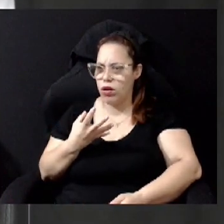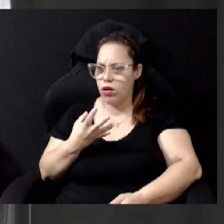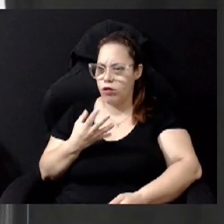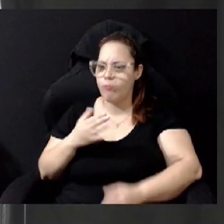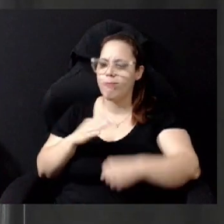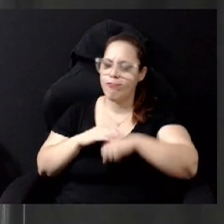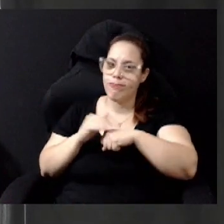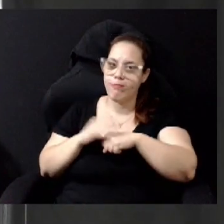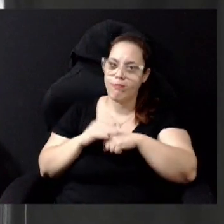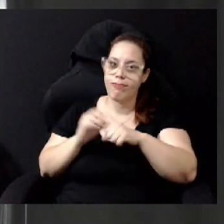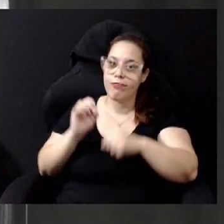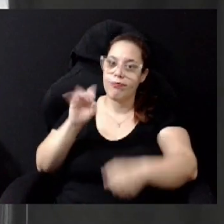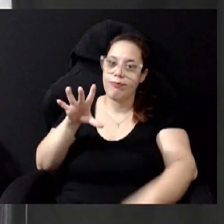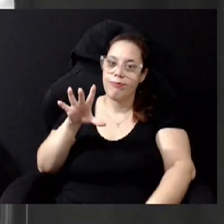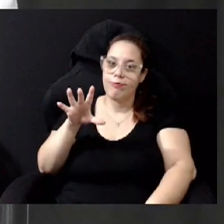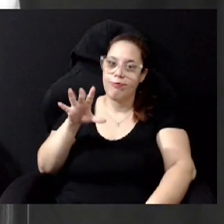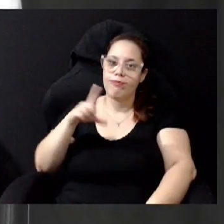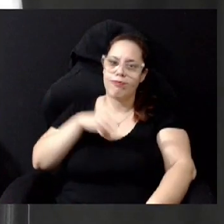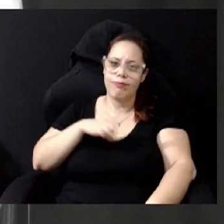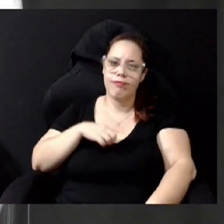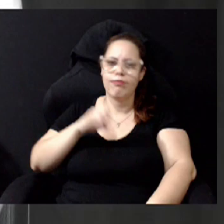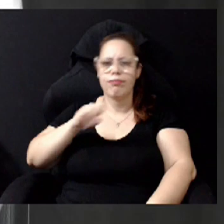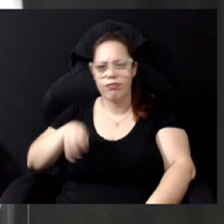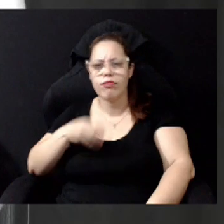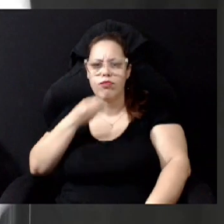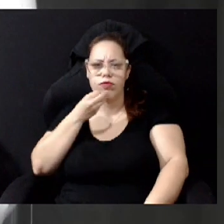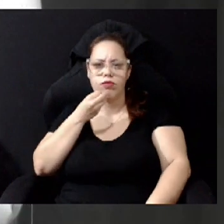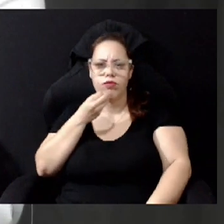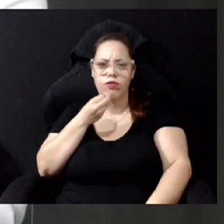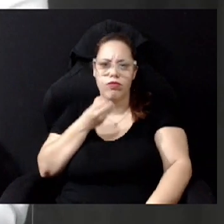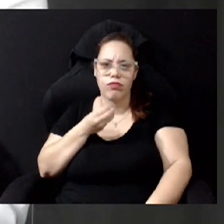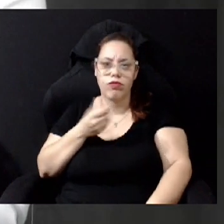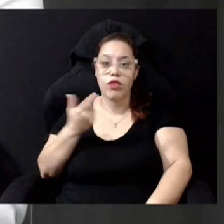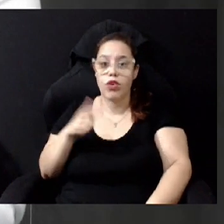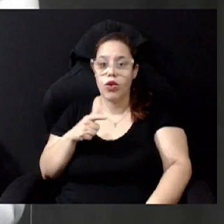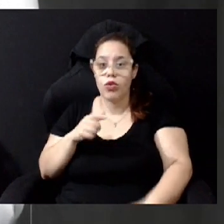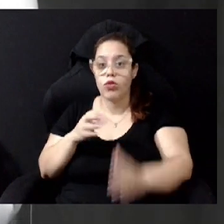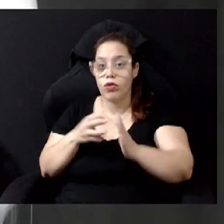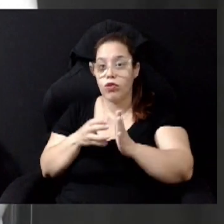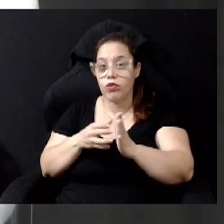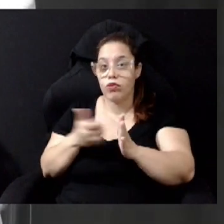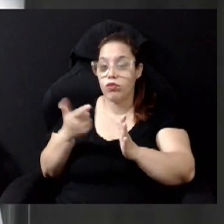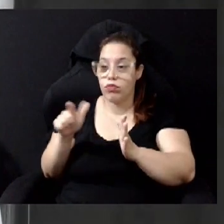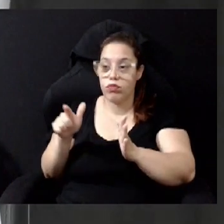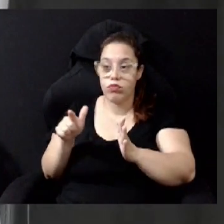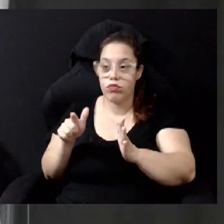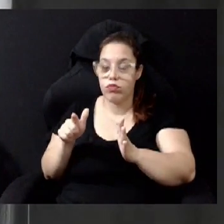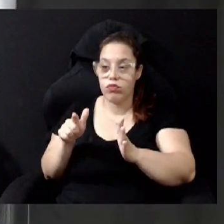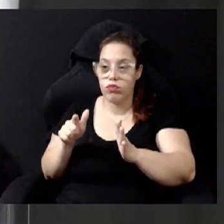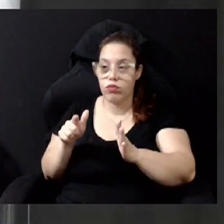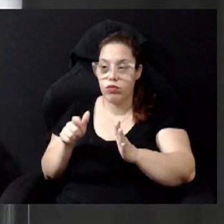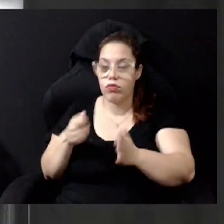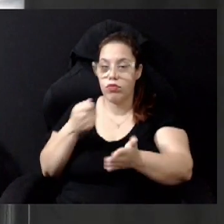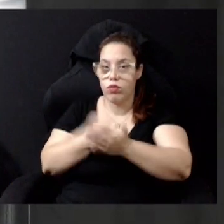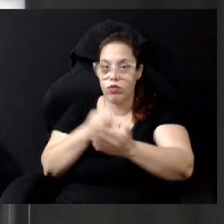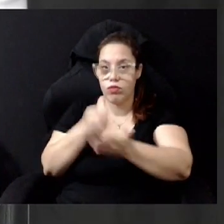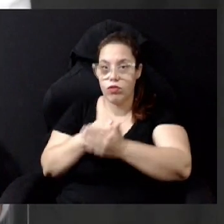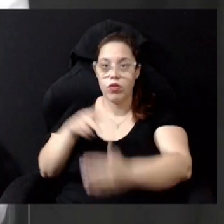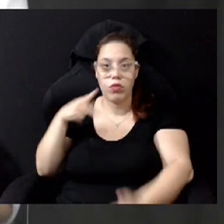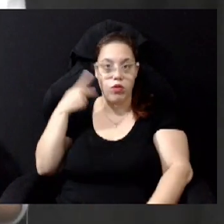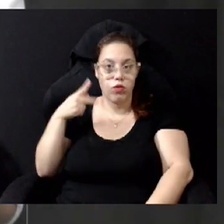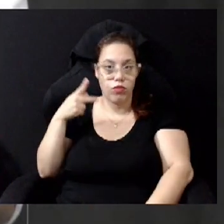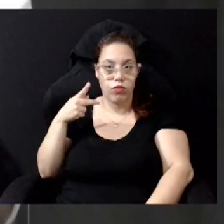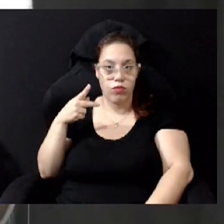só que nós tivemos oportunidade, o partido já não existia mais, eu já não tinha mais obrigações partidárias com o